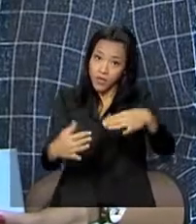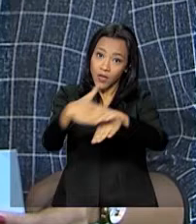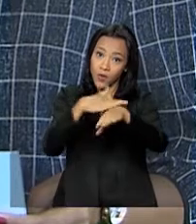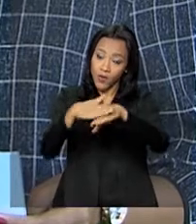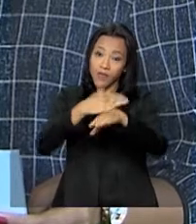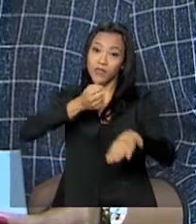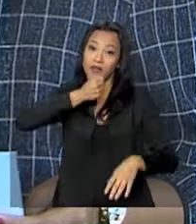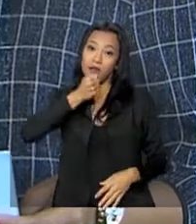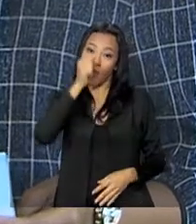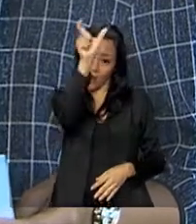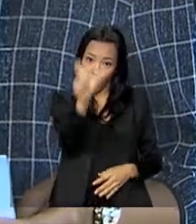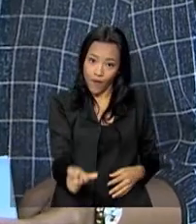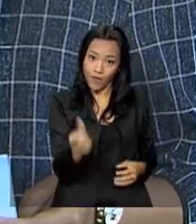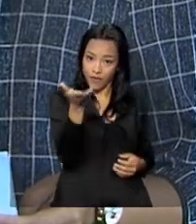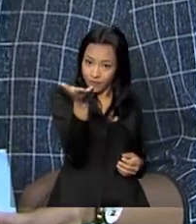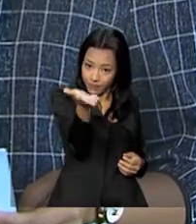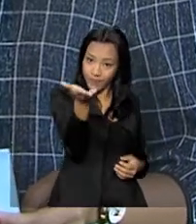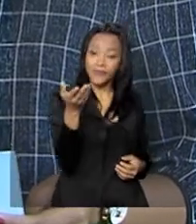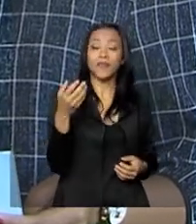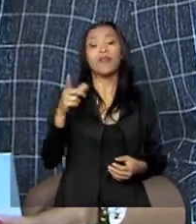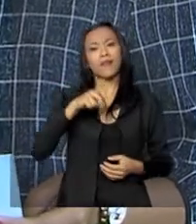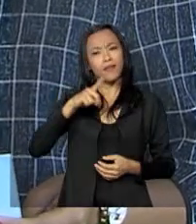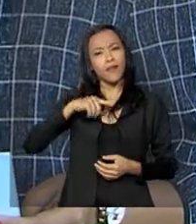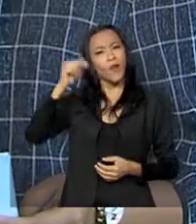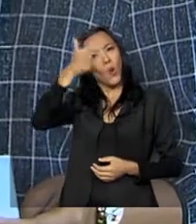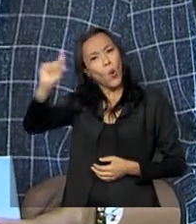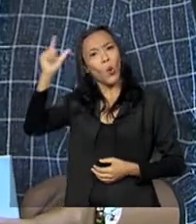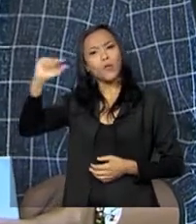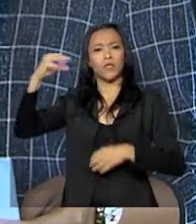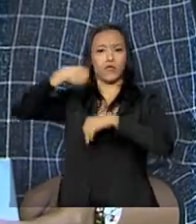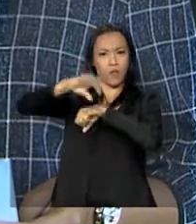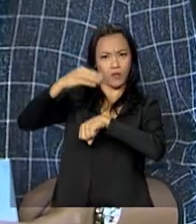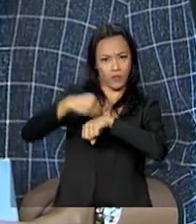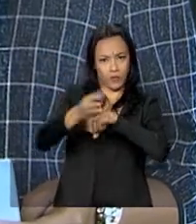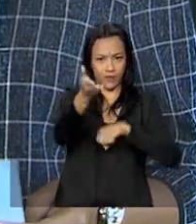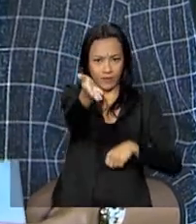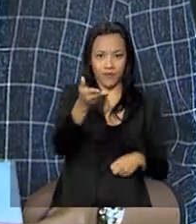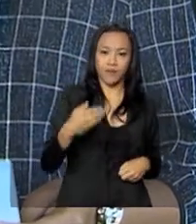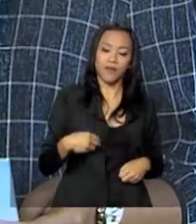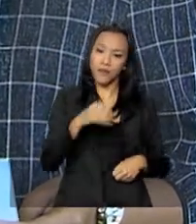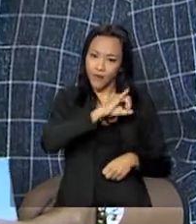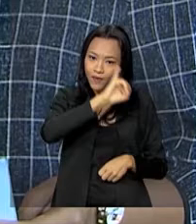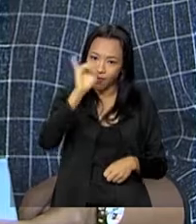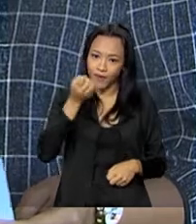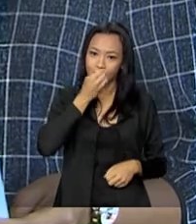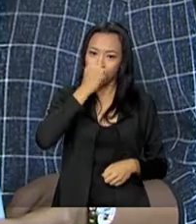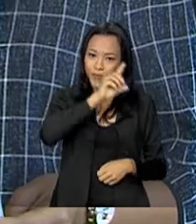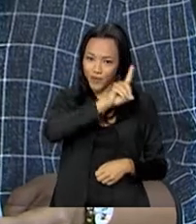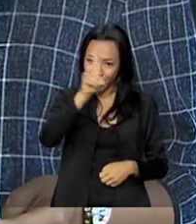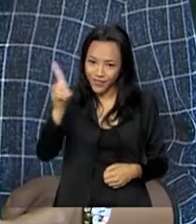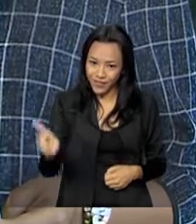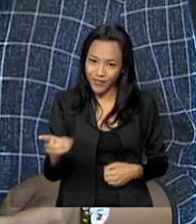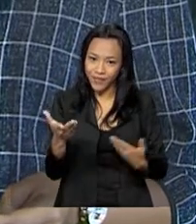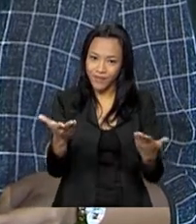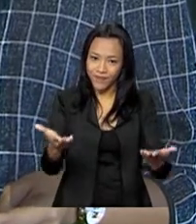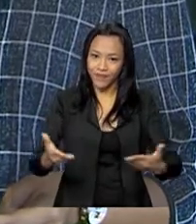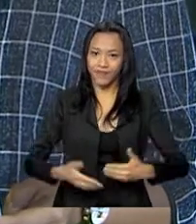cortem luciana collares de holanda que tem outras informações olá luciana bom dia